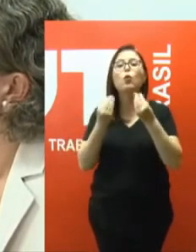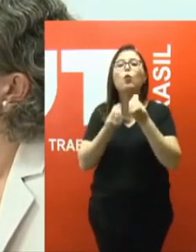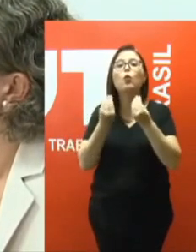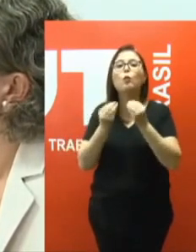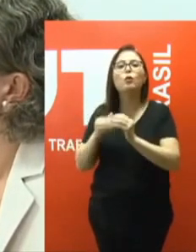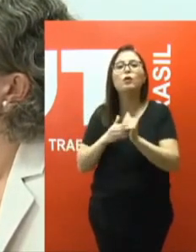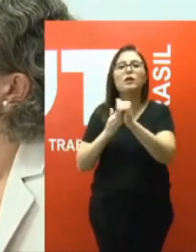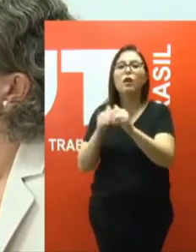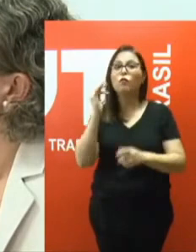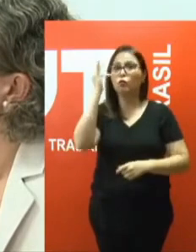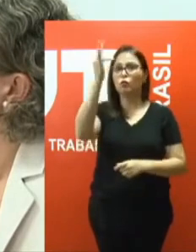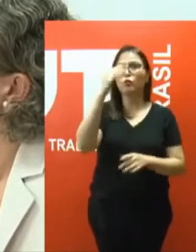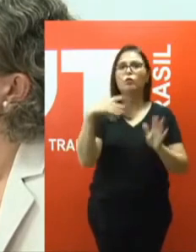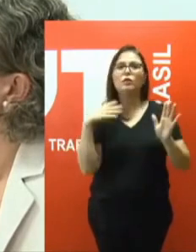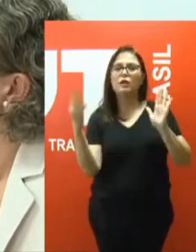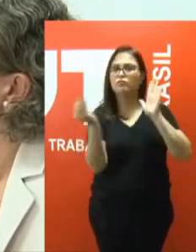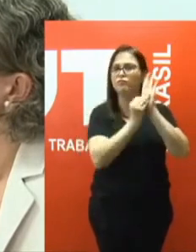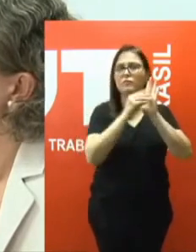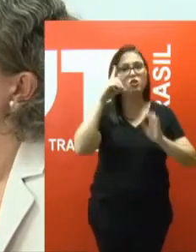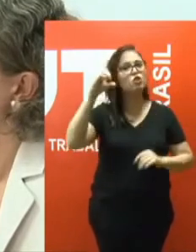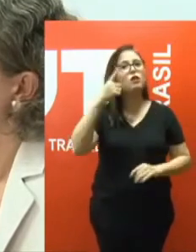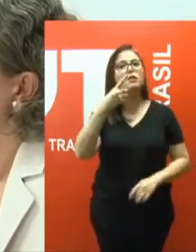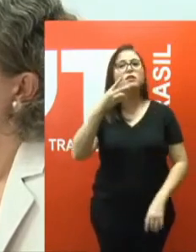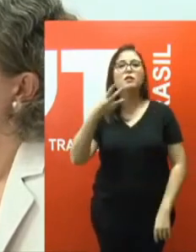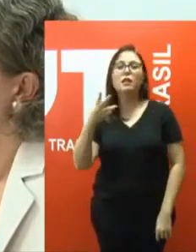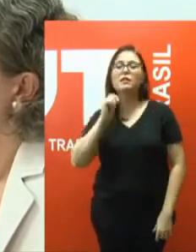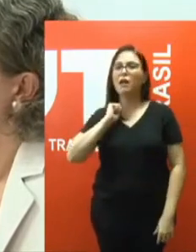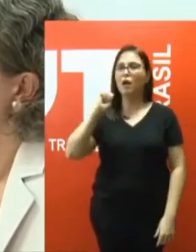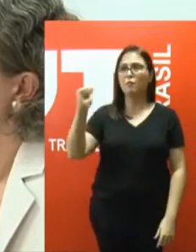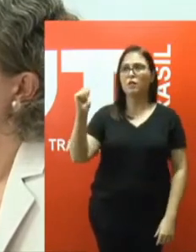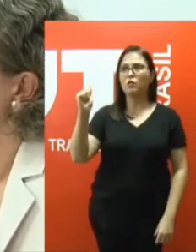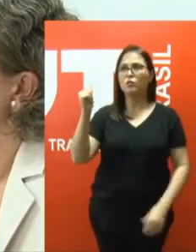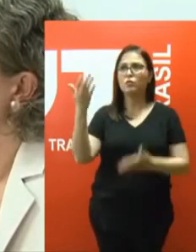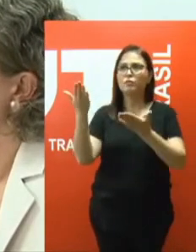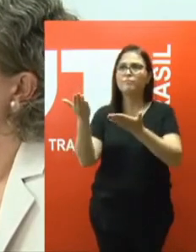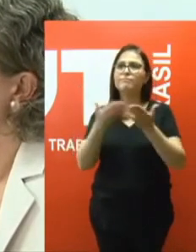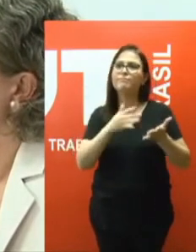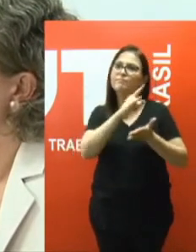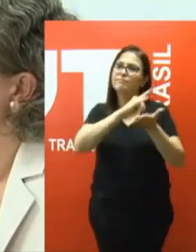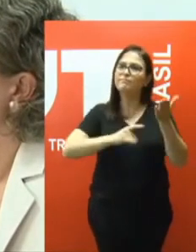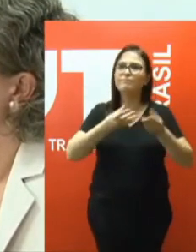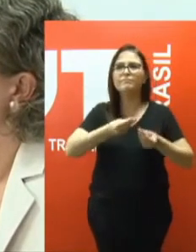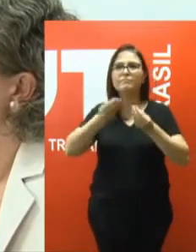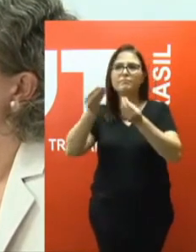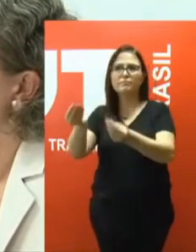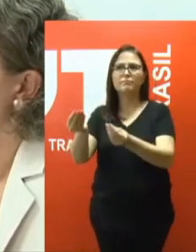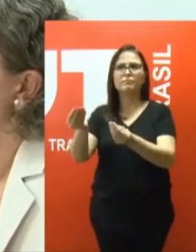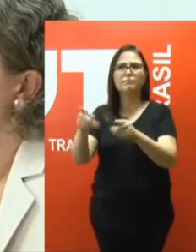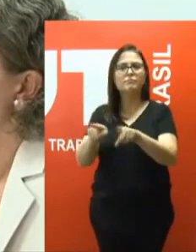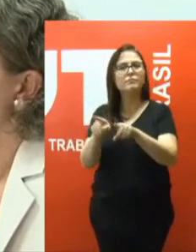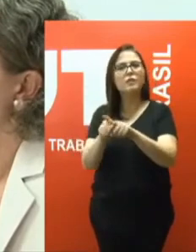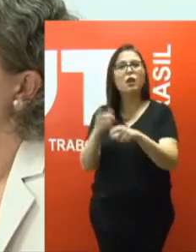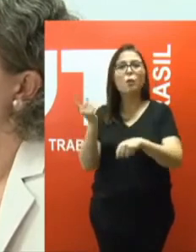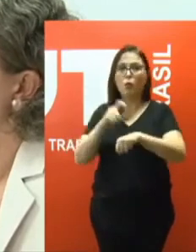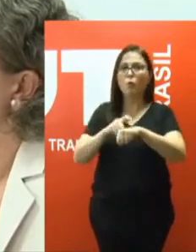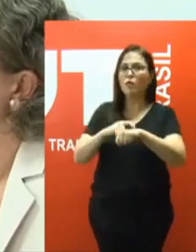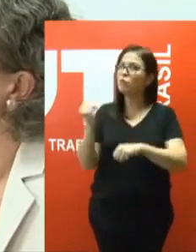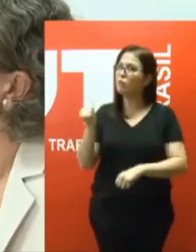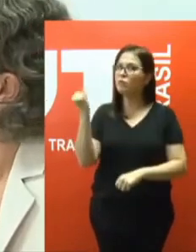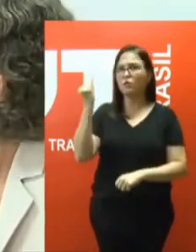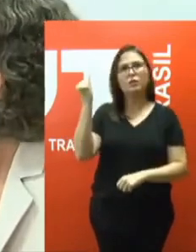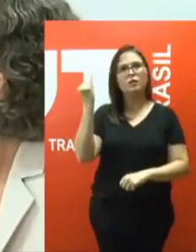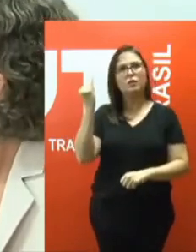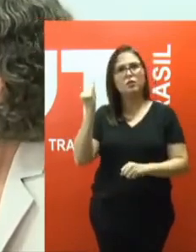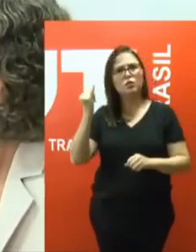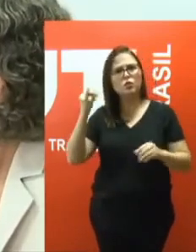está programado na tua agenda, no dia 13 de abril, o senhor receber essa contribuição de todas as centrais, que também é um momento muito importante. A unidade,